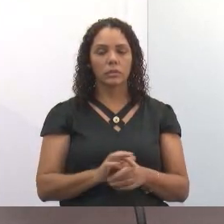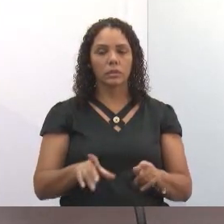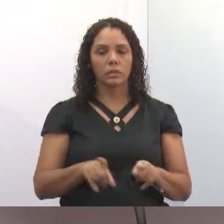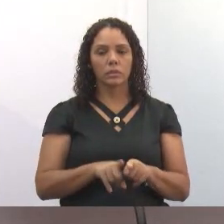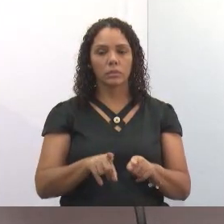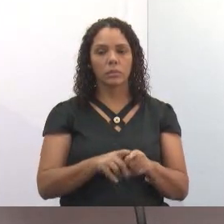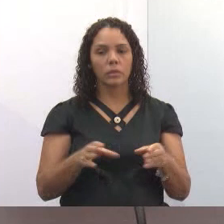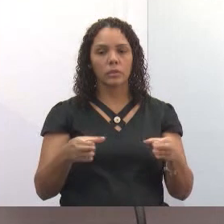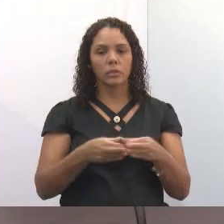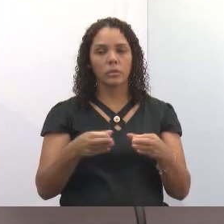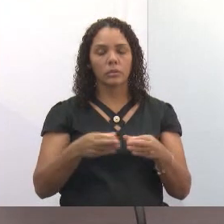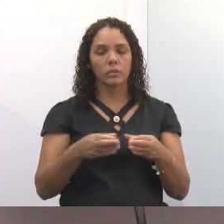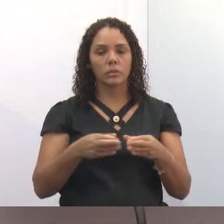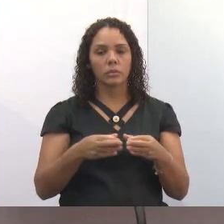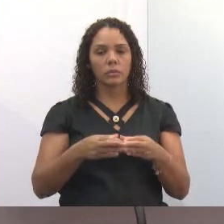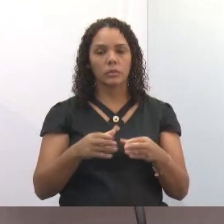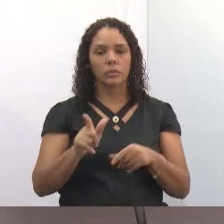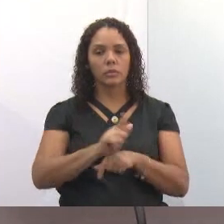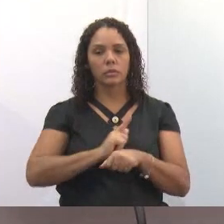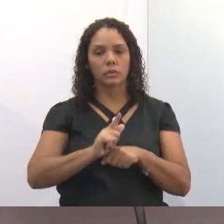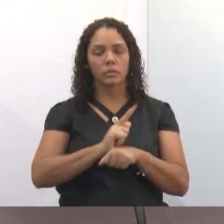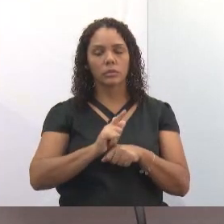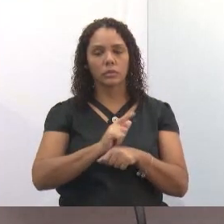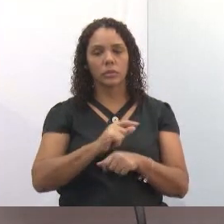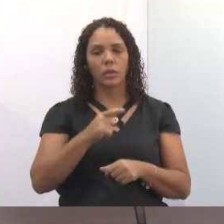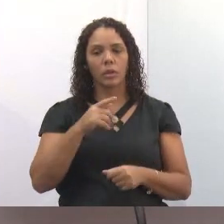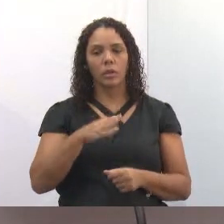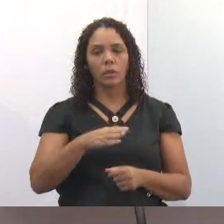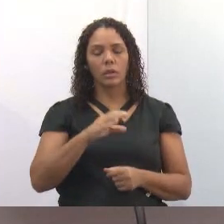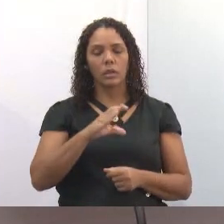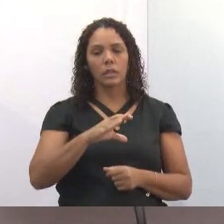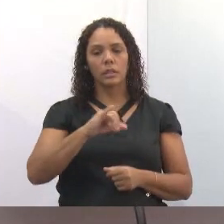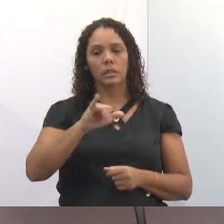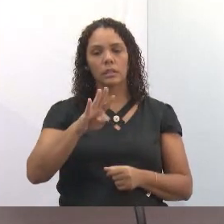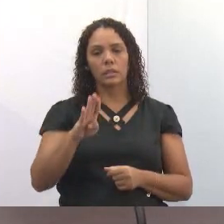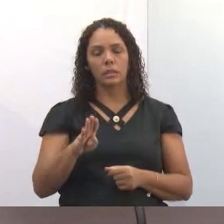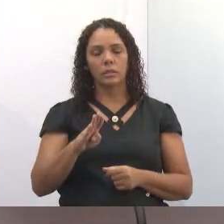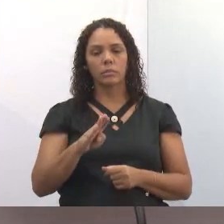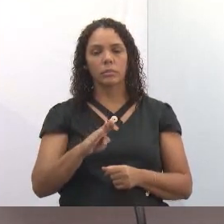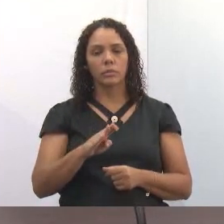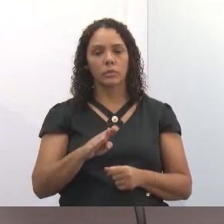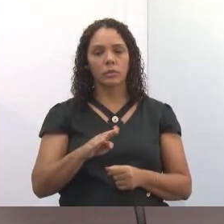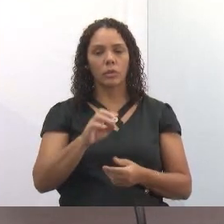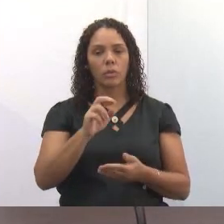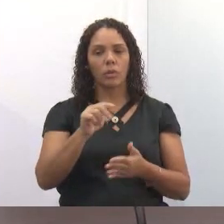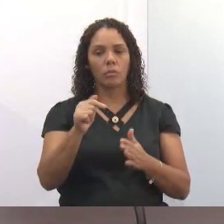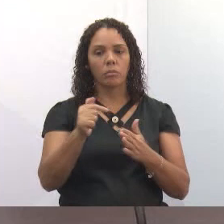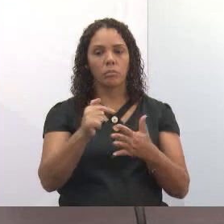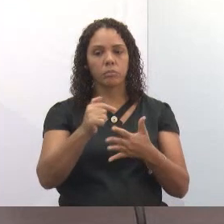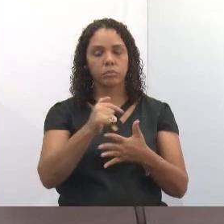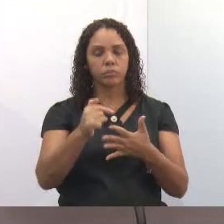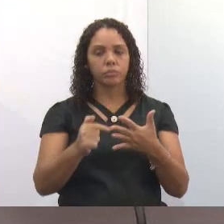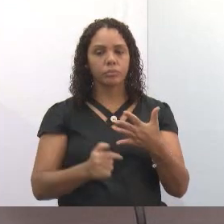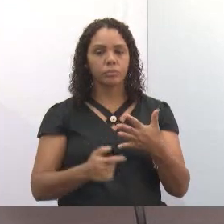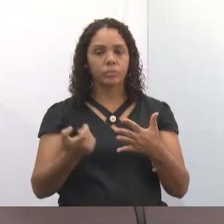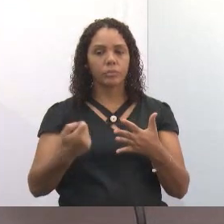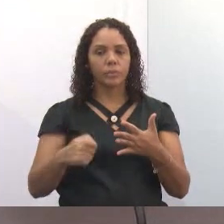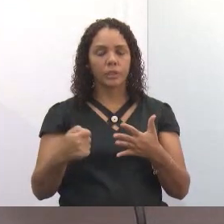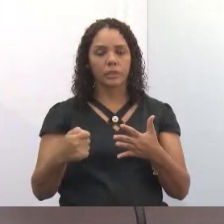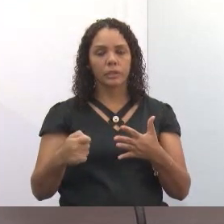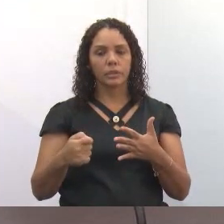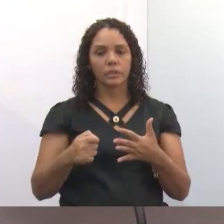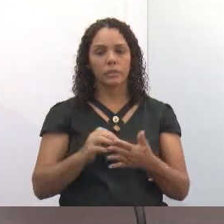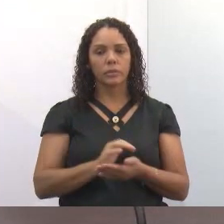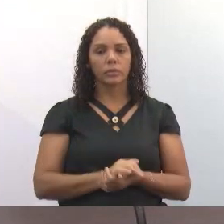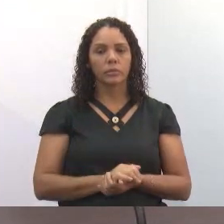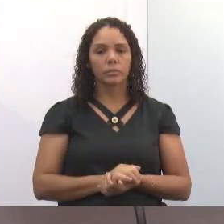Comissão Intergestores Bipartite, CIB. Requisitos necessários à adesão ao programa são ações de